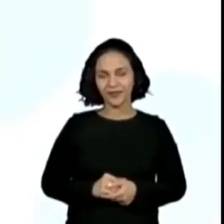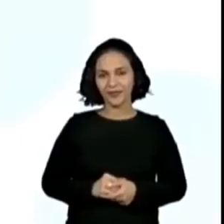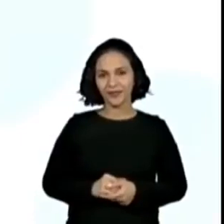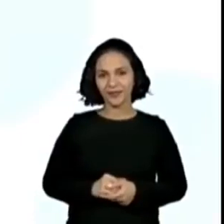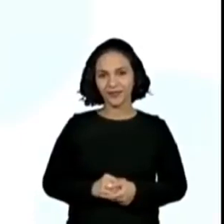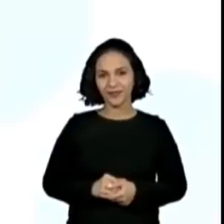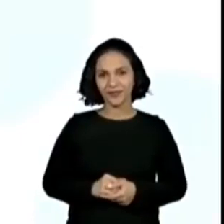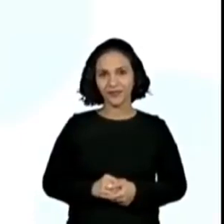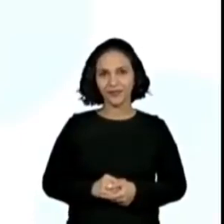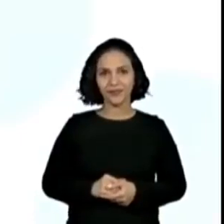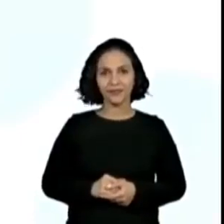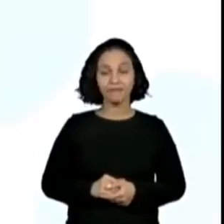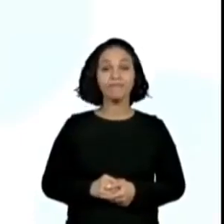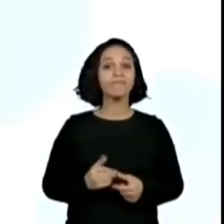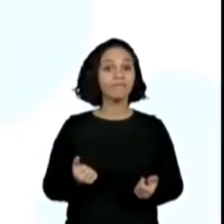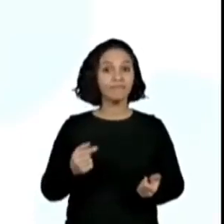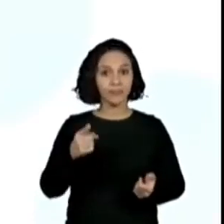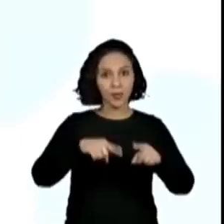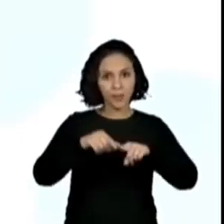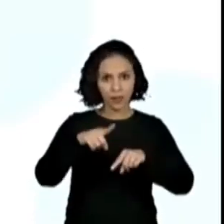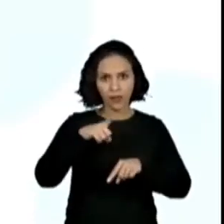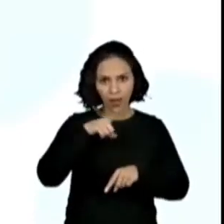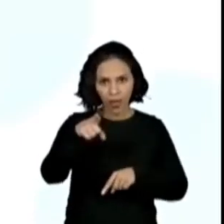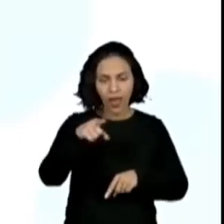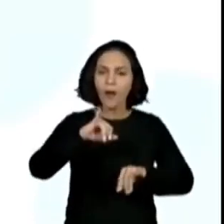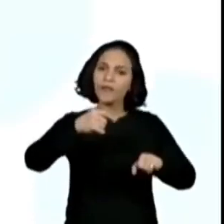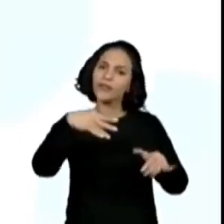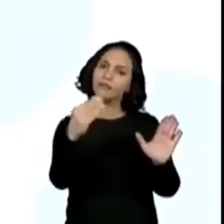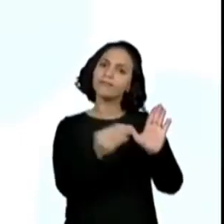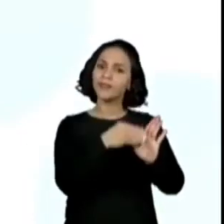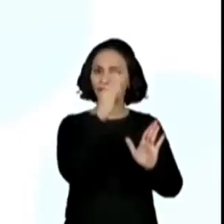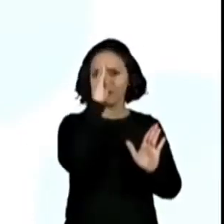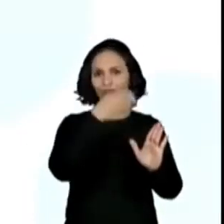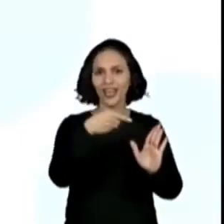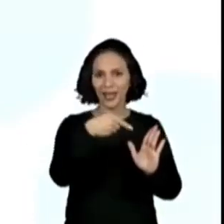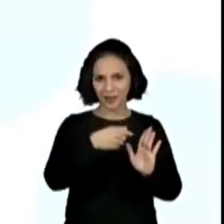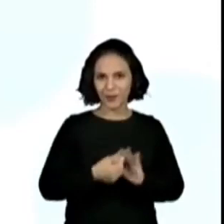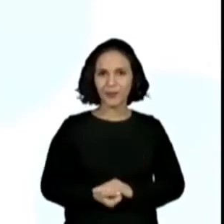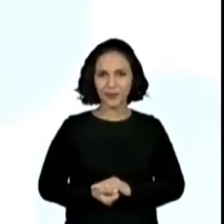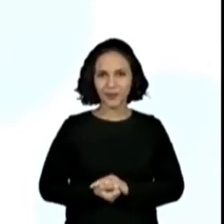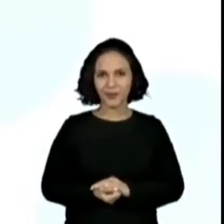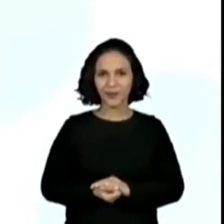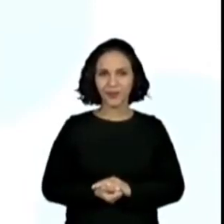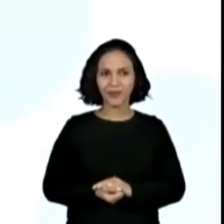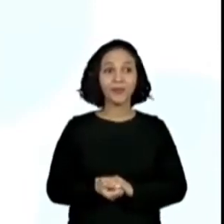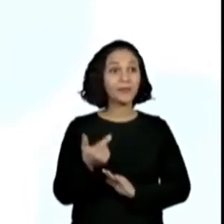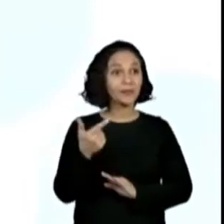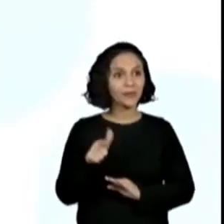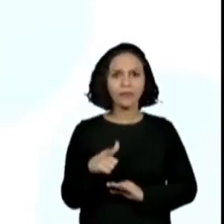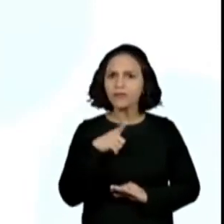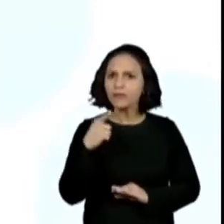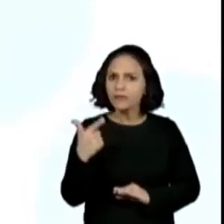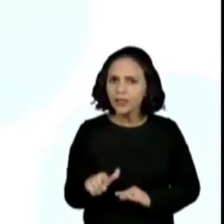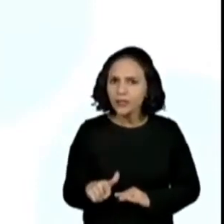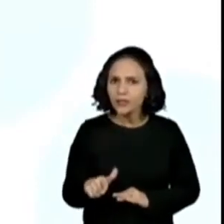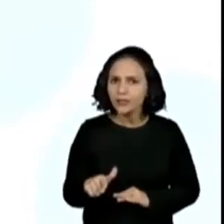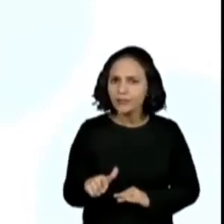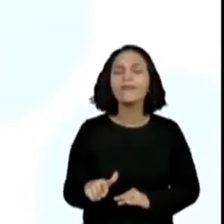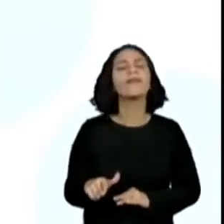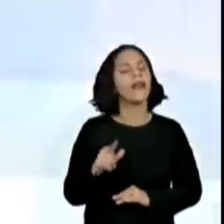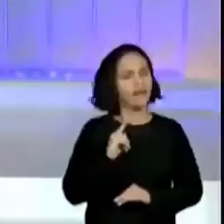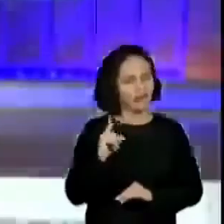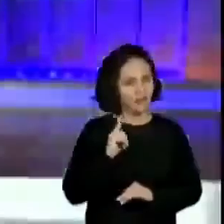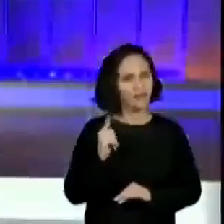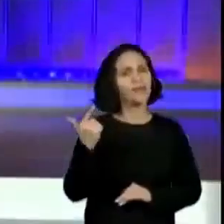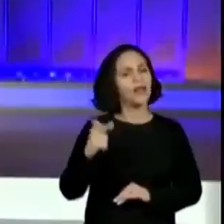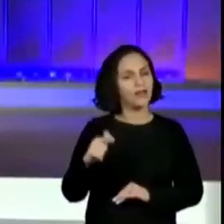verdadeira e quem tem o material já faz as suas anotações Ok vamos lá tem mais professora tem